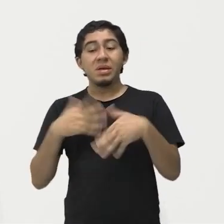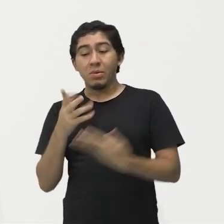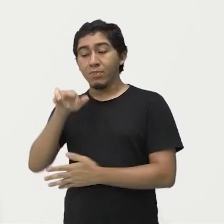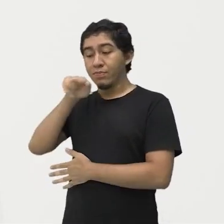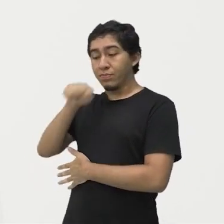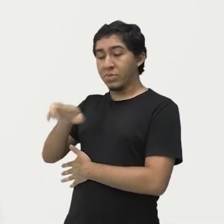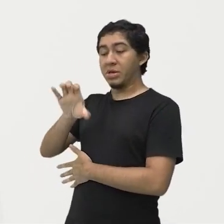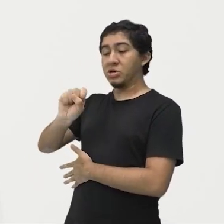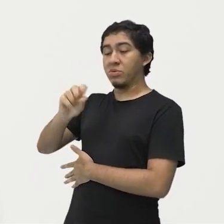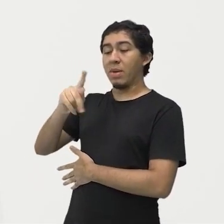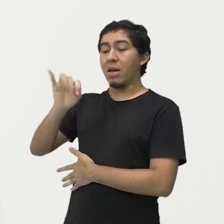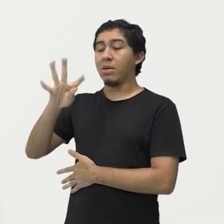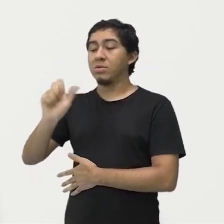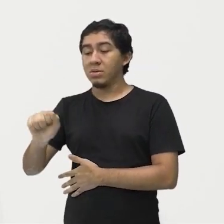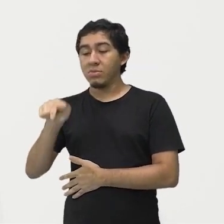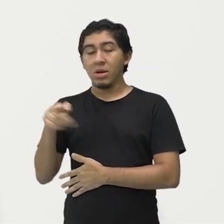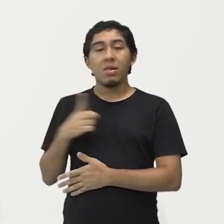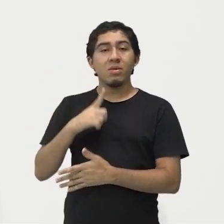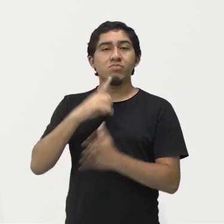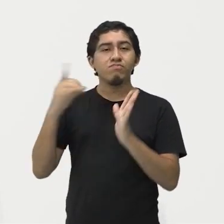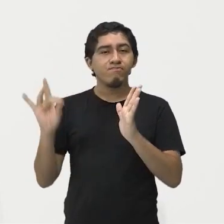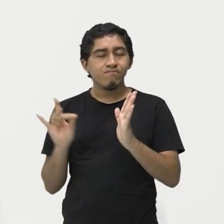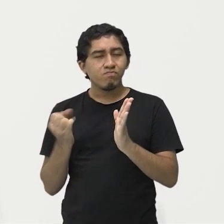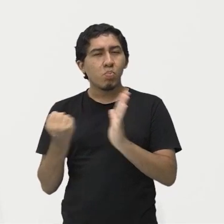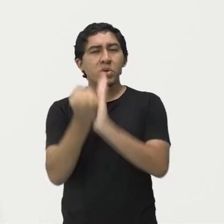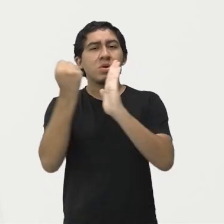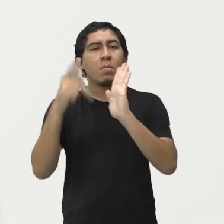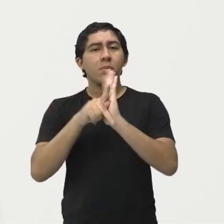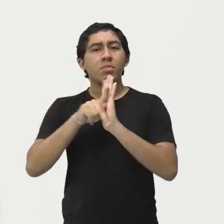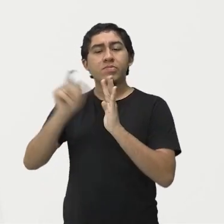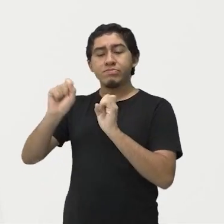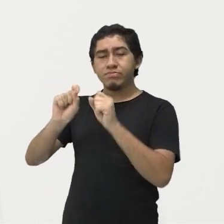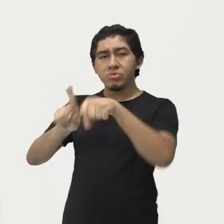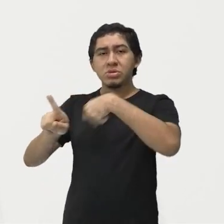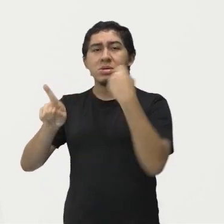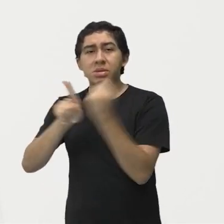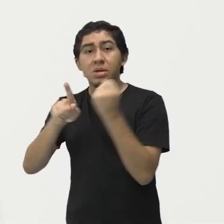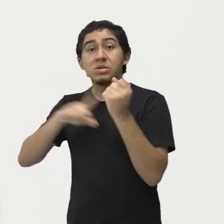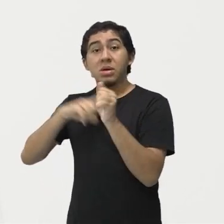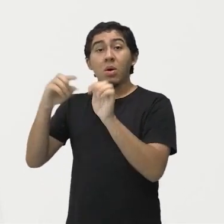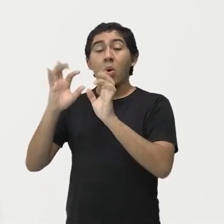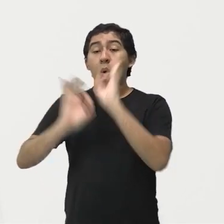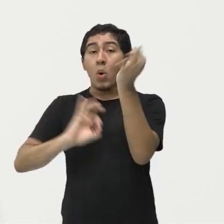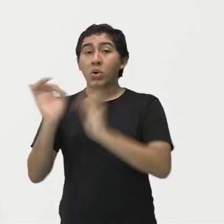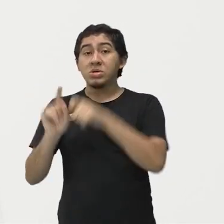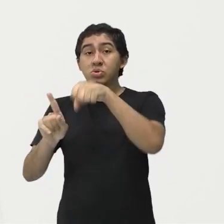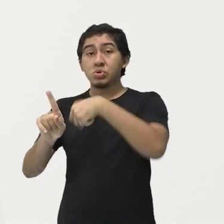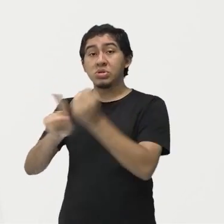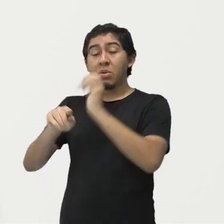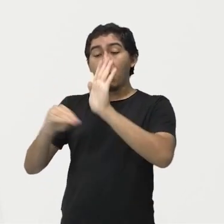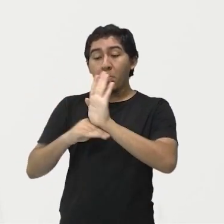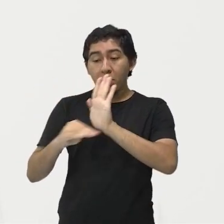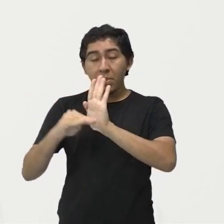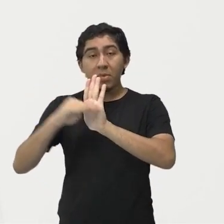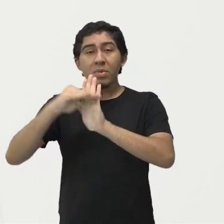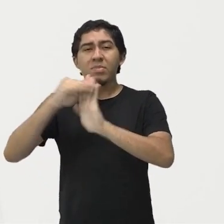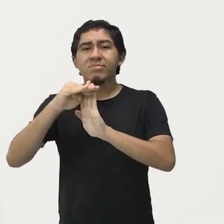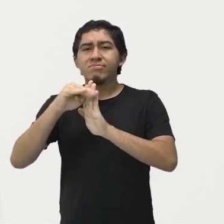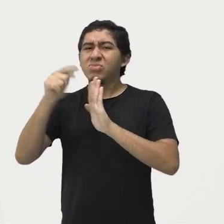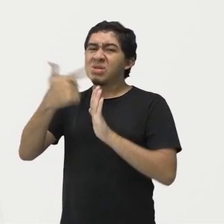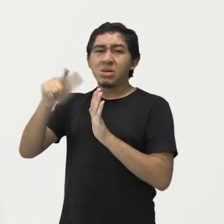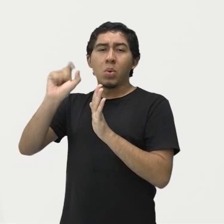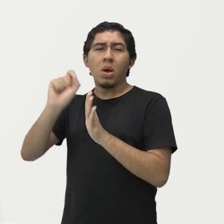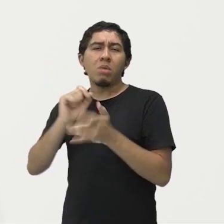ficou marcada por ter uma sociedade hierarquizada, com pouca mobilidade social. Então,